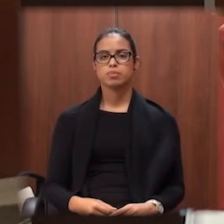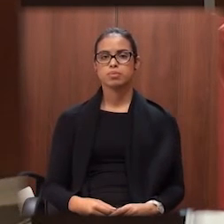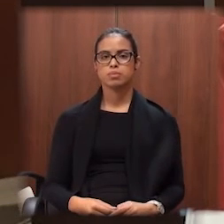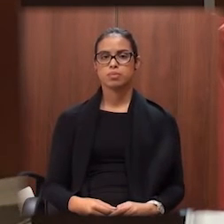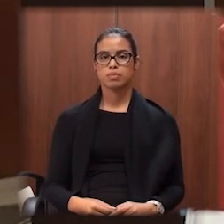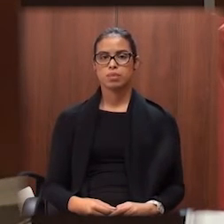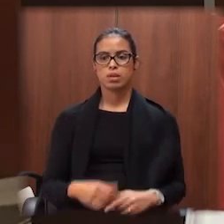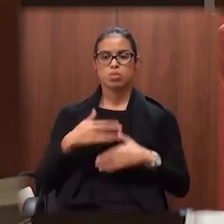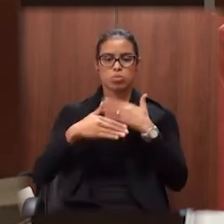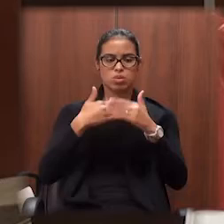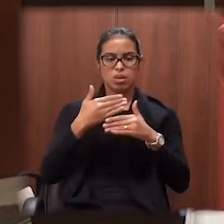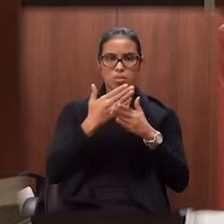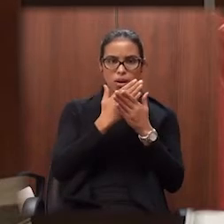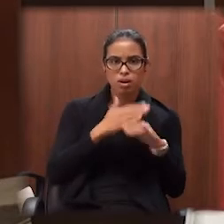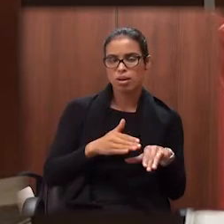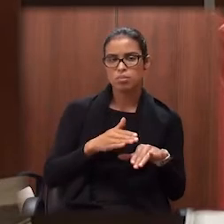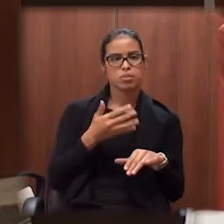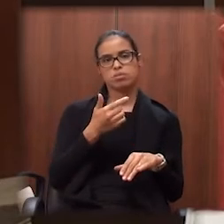não se acabam, ou seja,